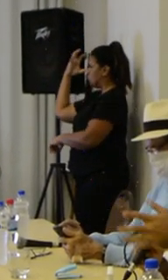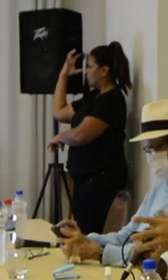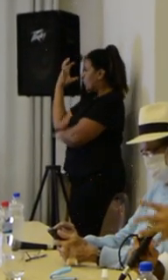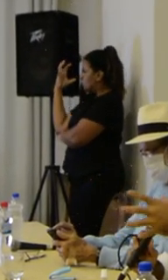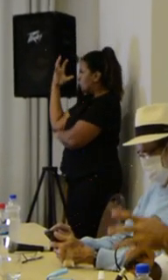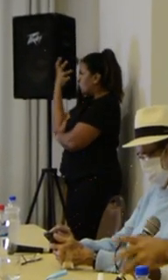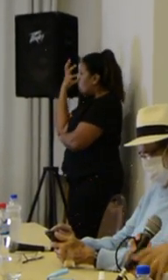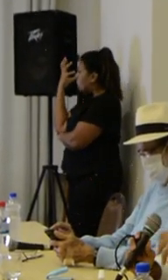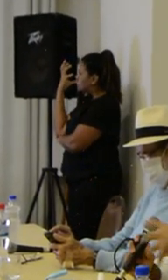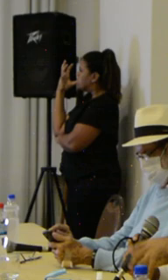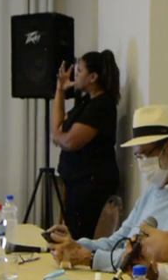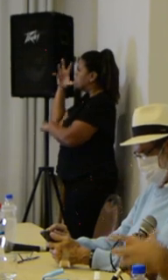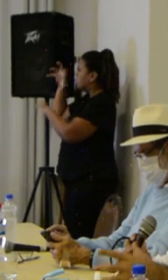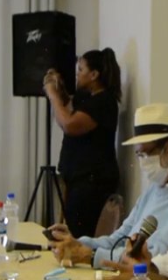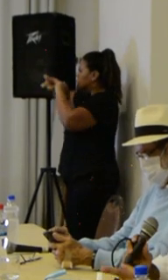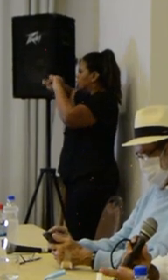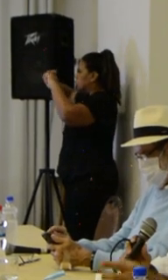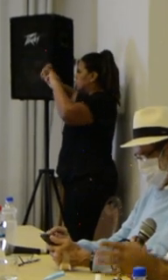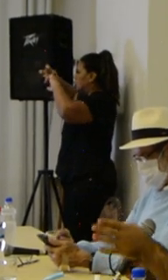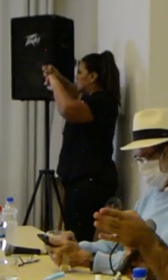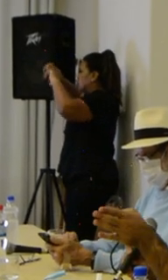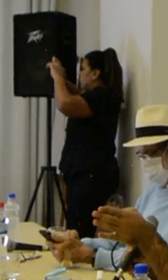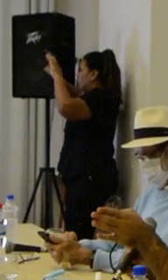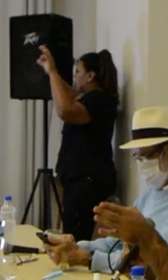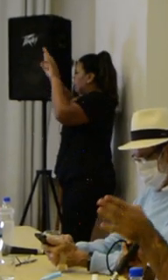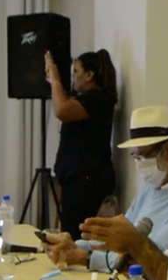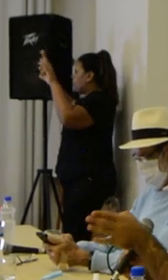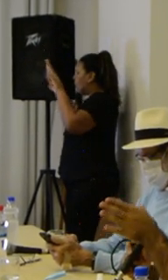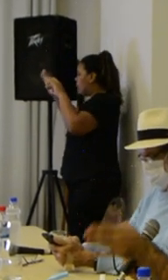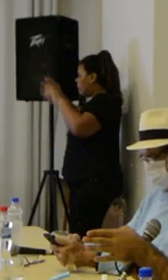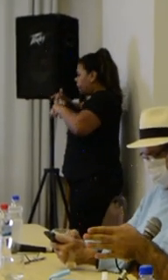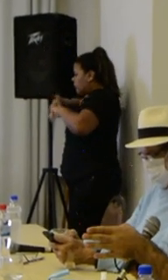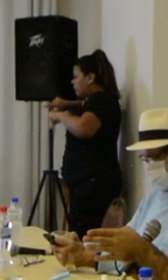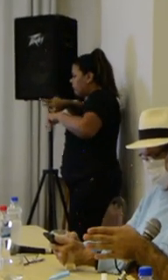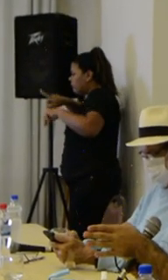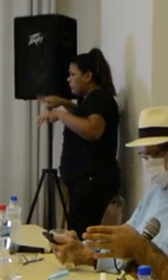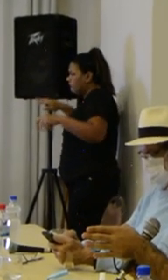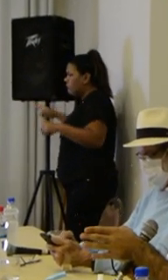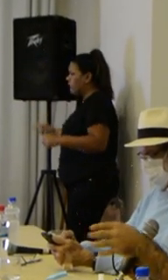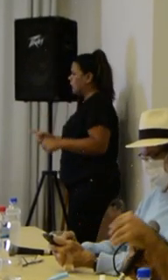já atuar e fazer essa manutenção em 400 pontos